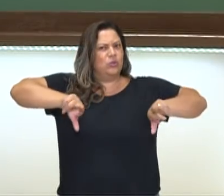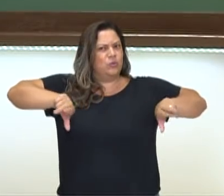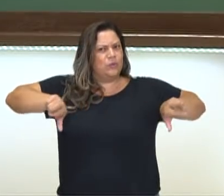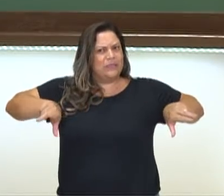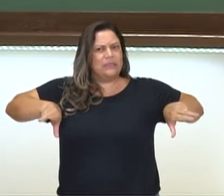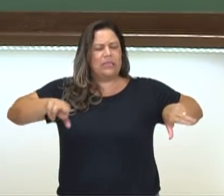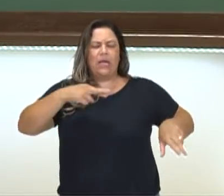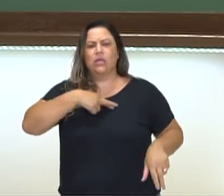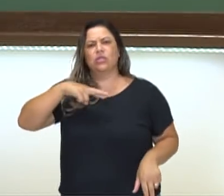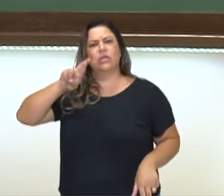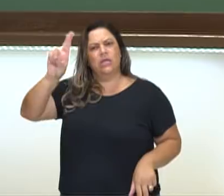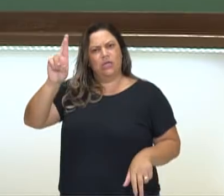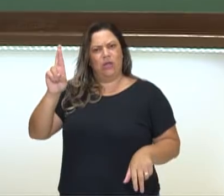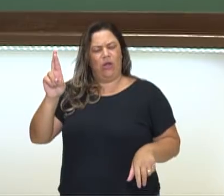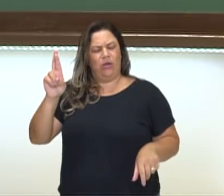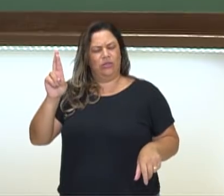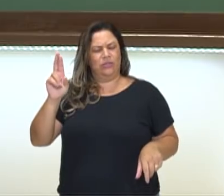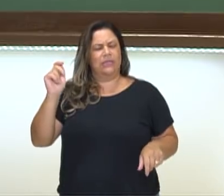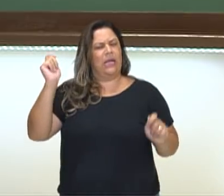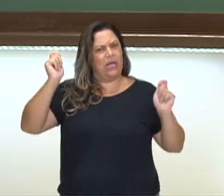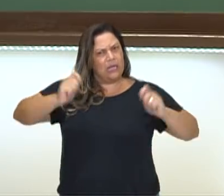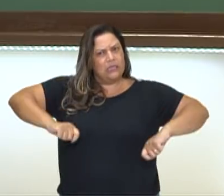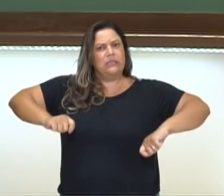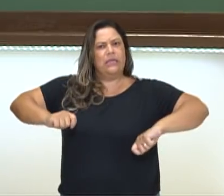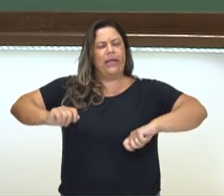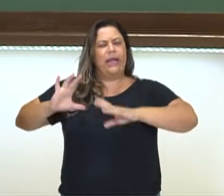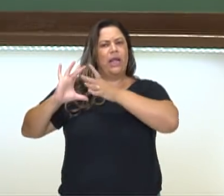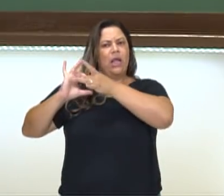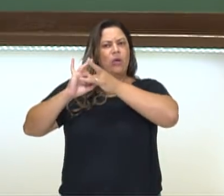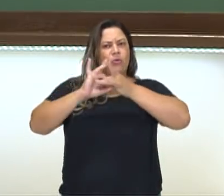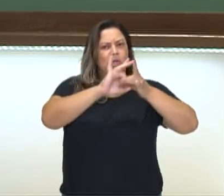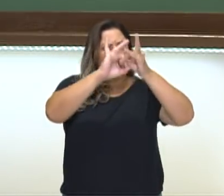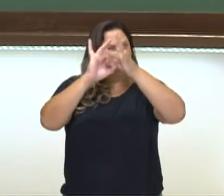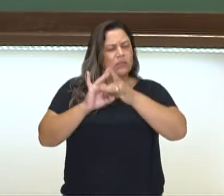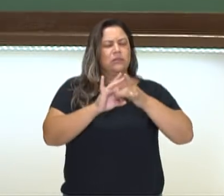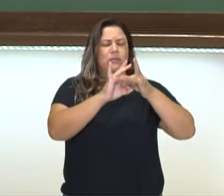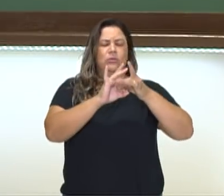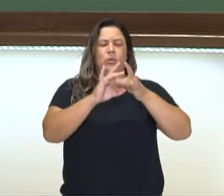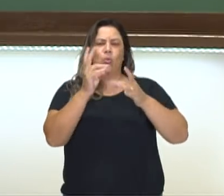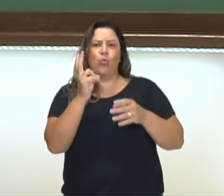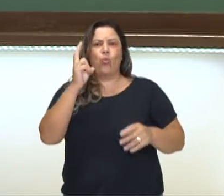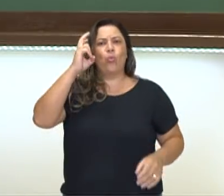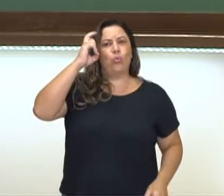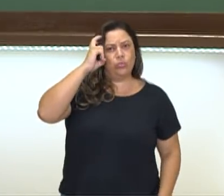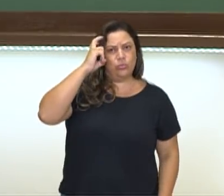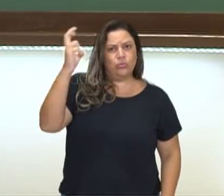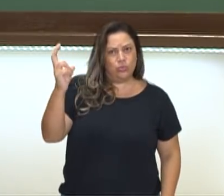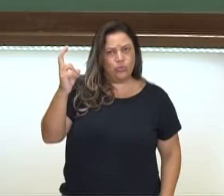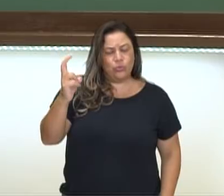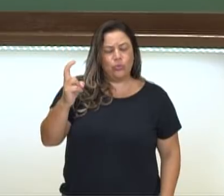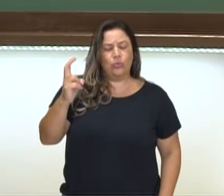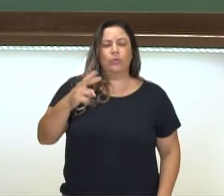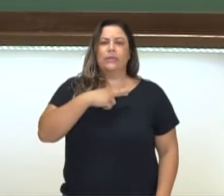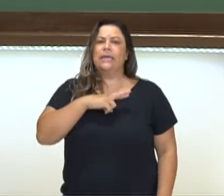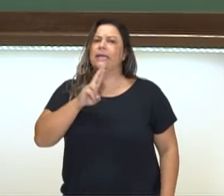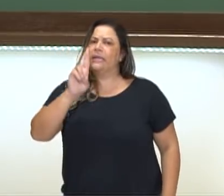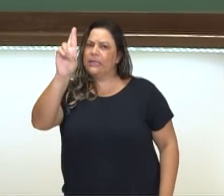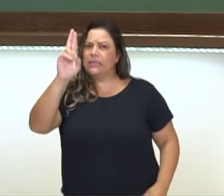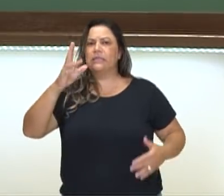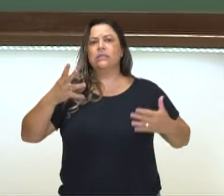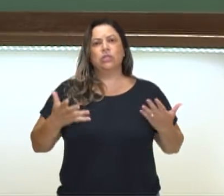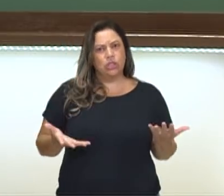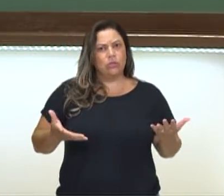Sabe se há uma conexão entre aquilo que é cultura, religião e o folclore brasileiro? Vamos descobrir? Então vamos